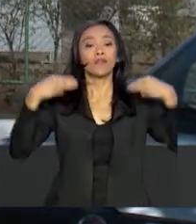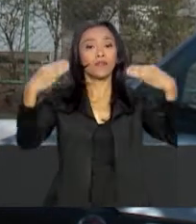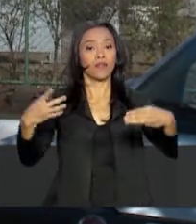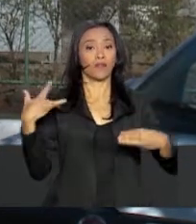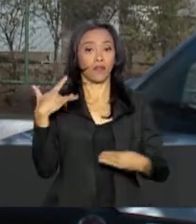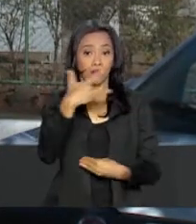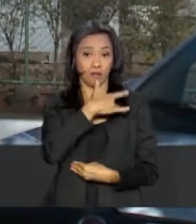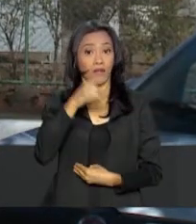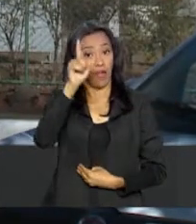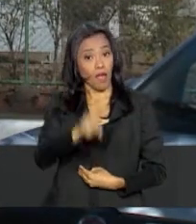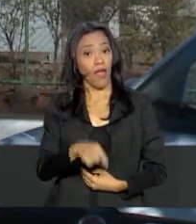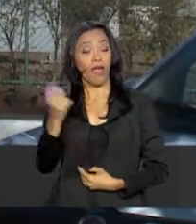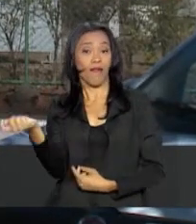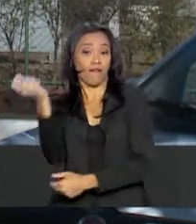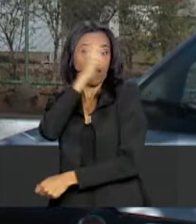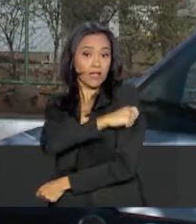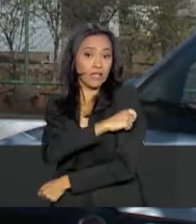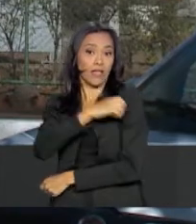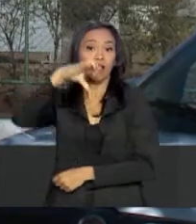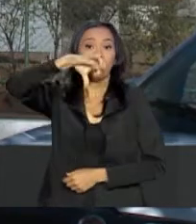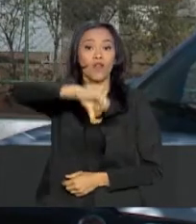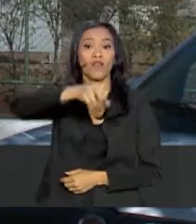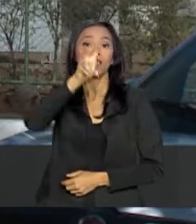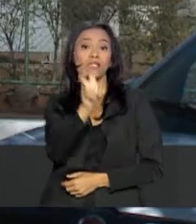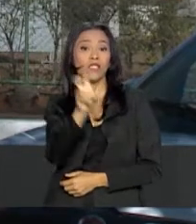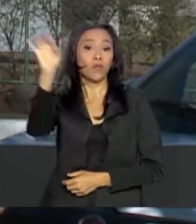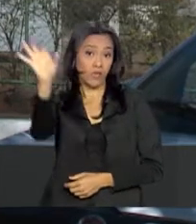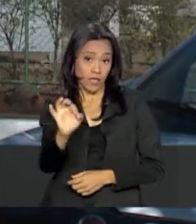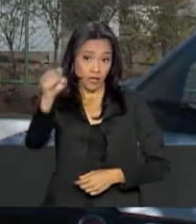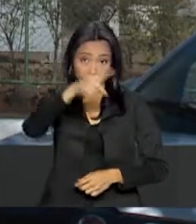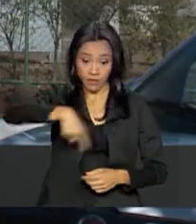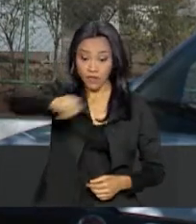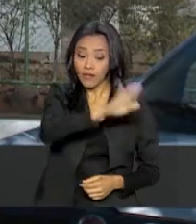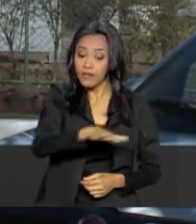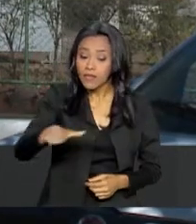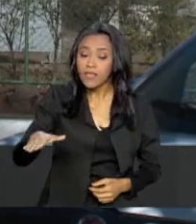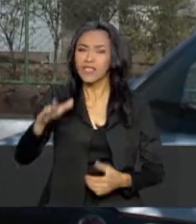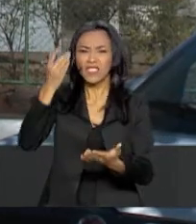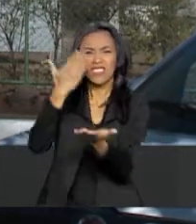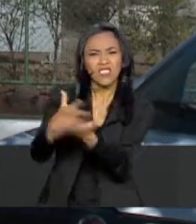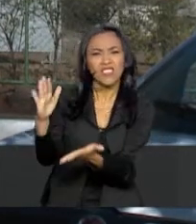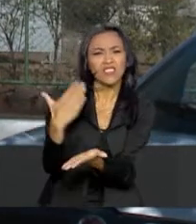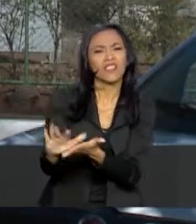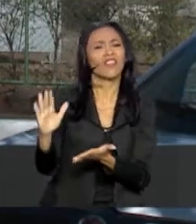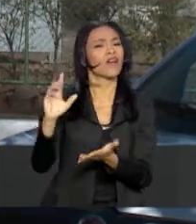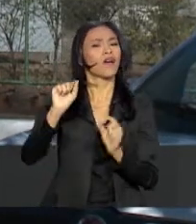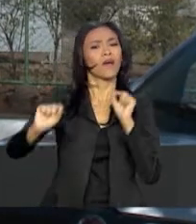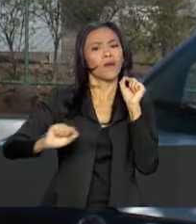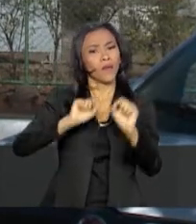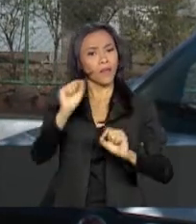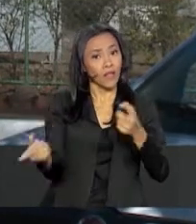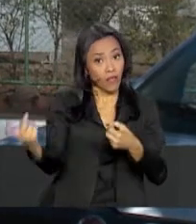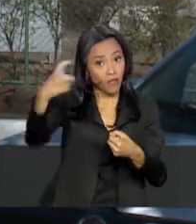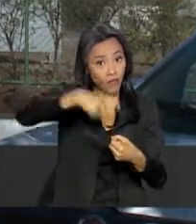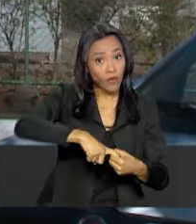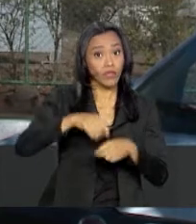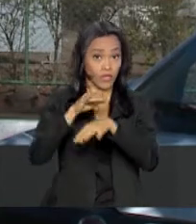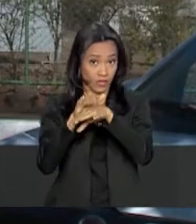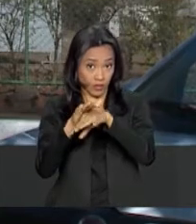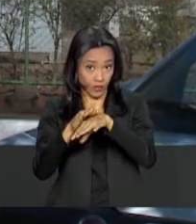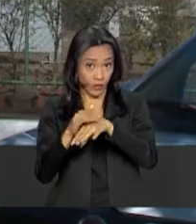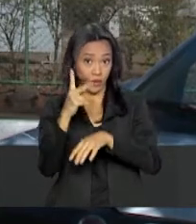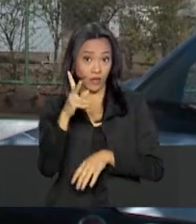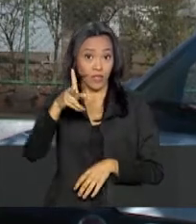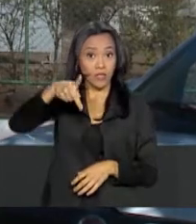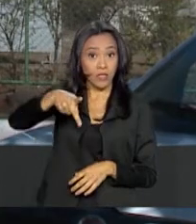imunizar 95% delas eliminar de vez qualquer possibilidade de retorno da poliomielite conhecida